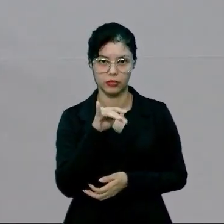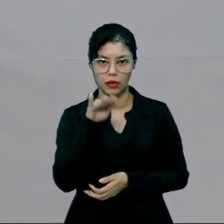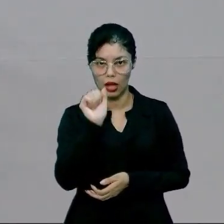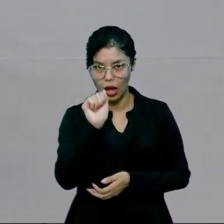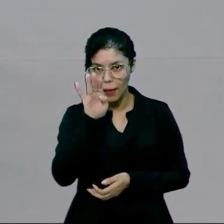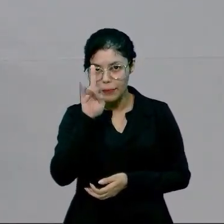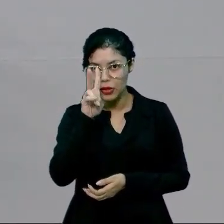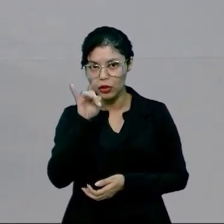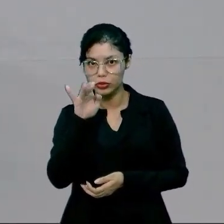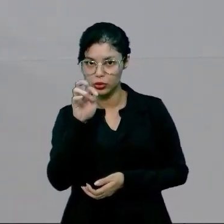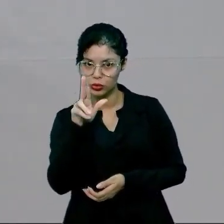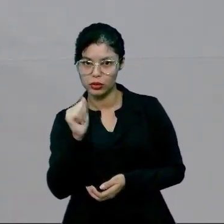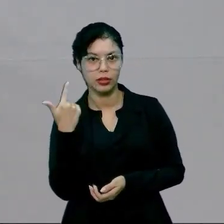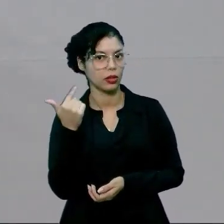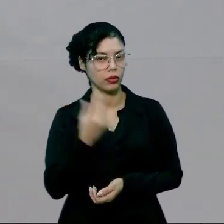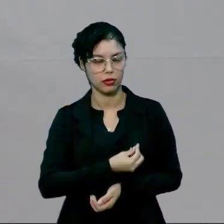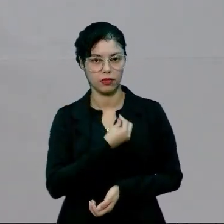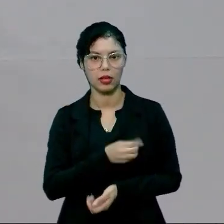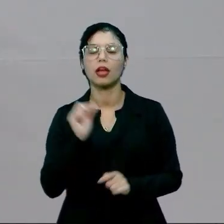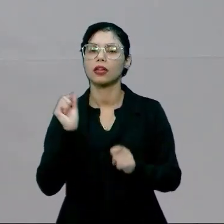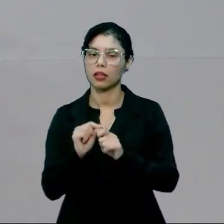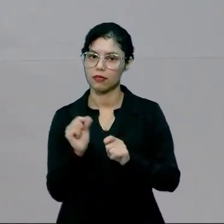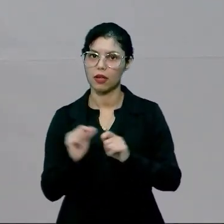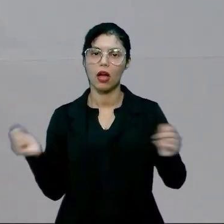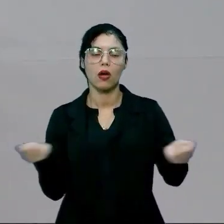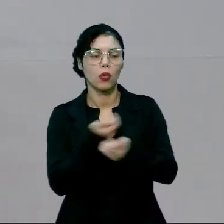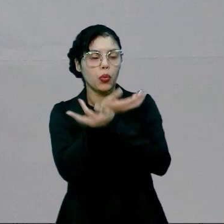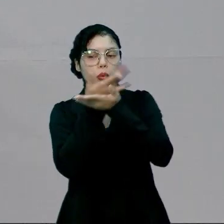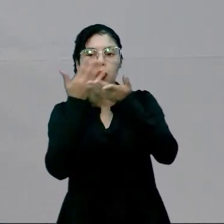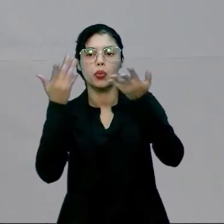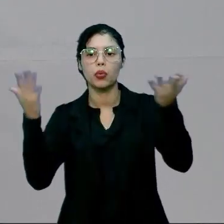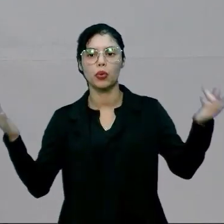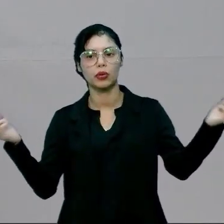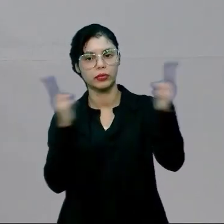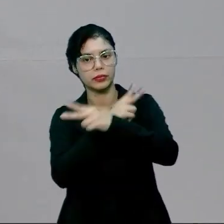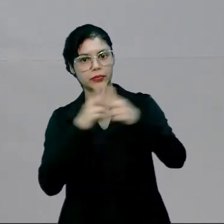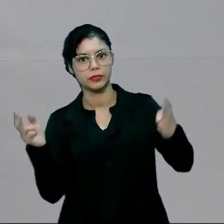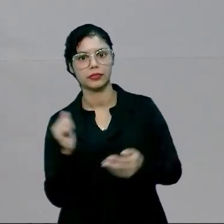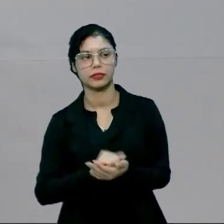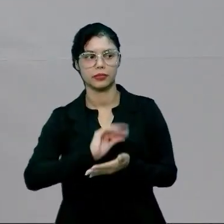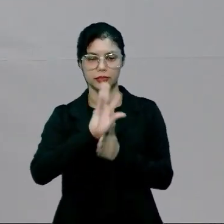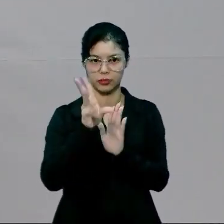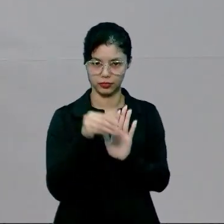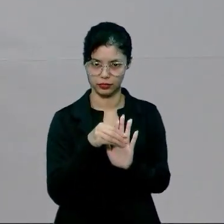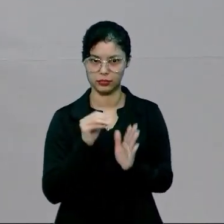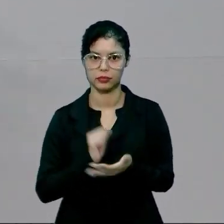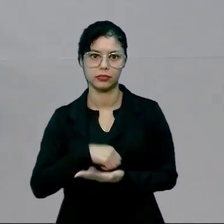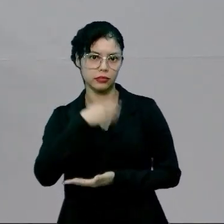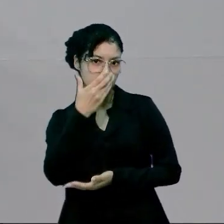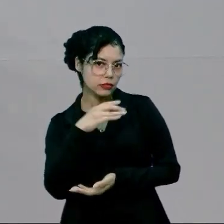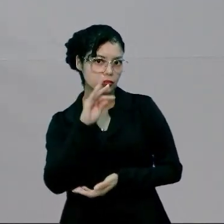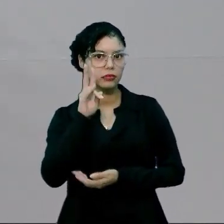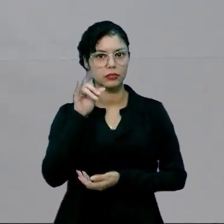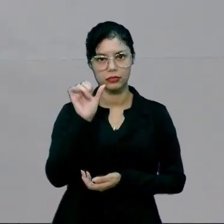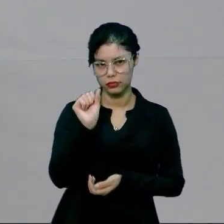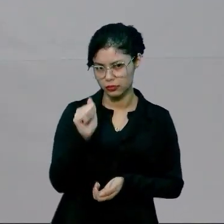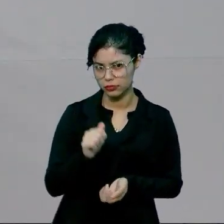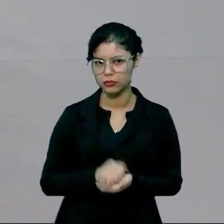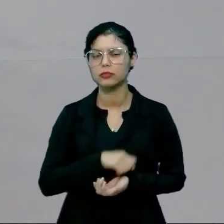abiótico, ou seja, que não tem vida, que faz a polinização desses ventos. Agora, se ele tivesse colocado aí frutos